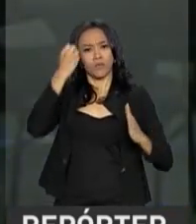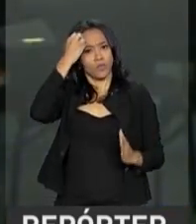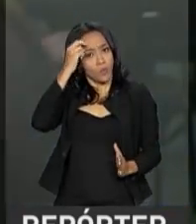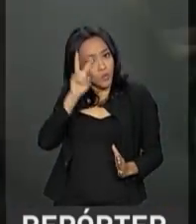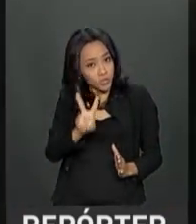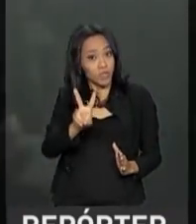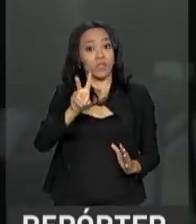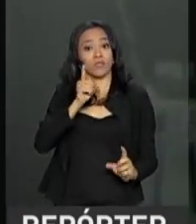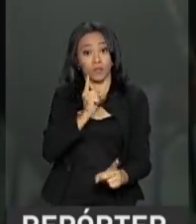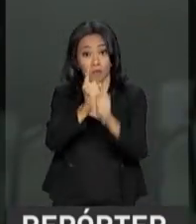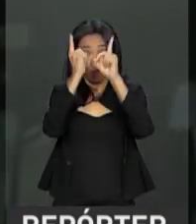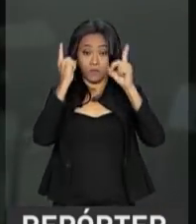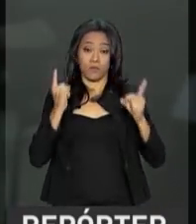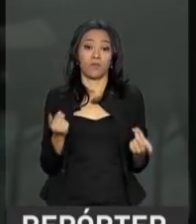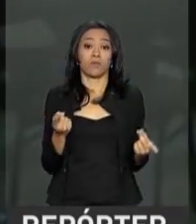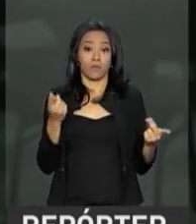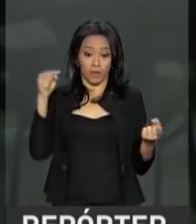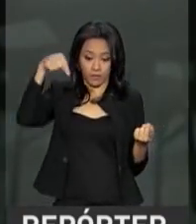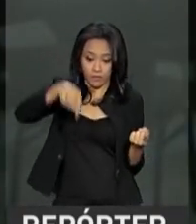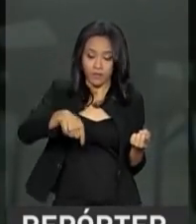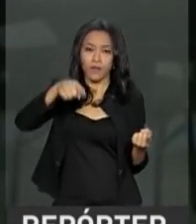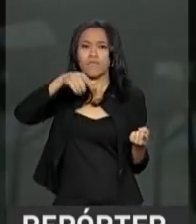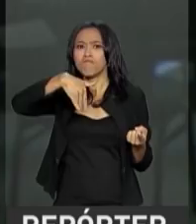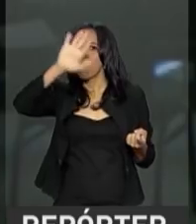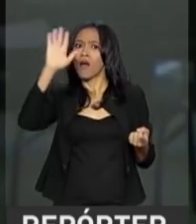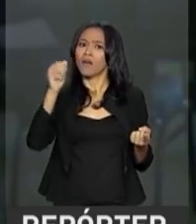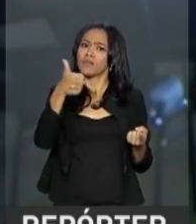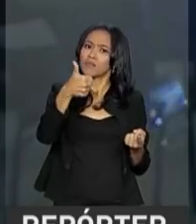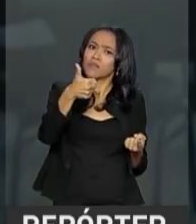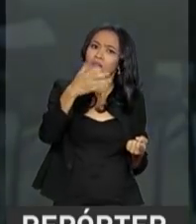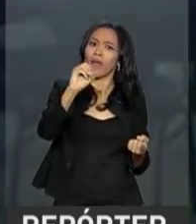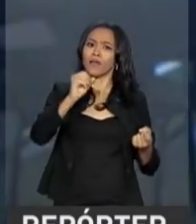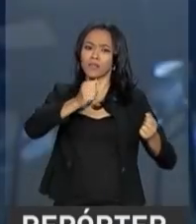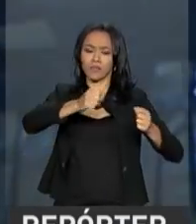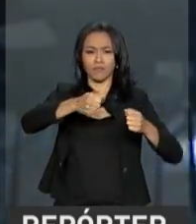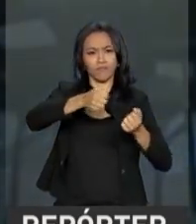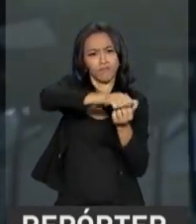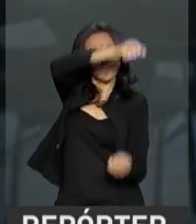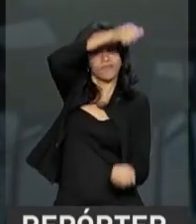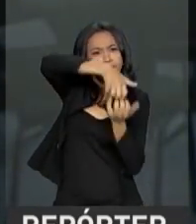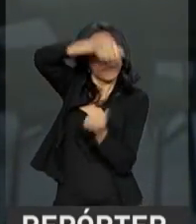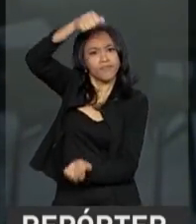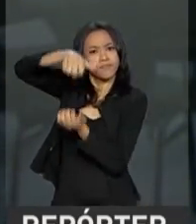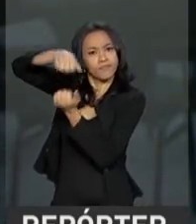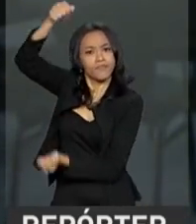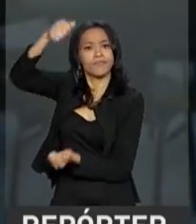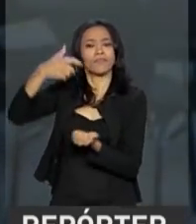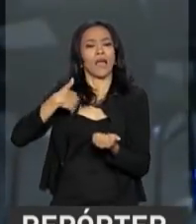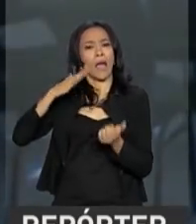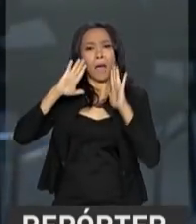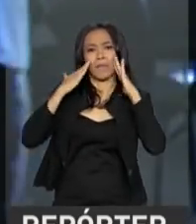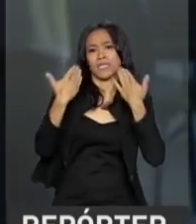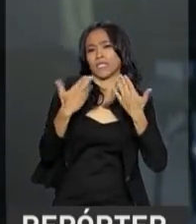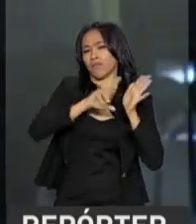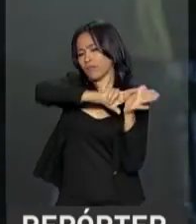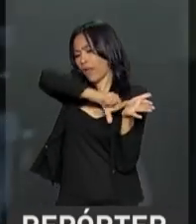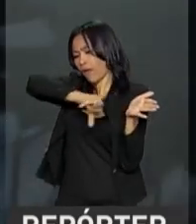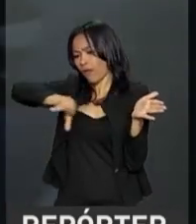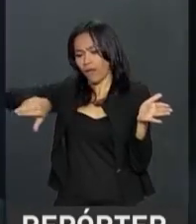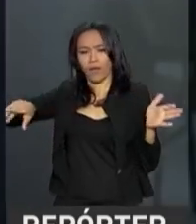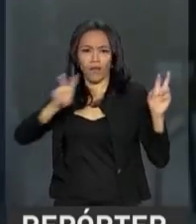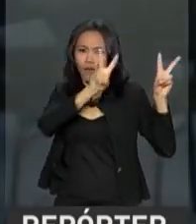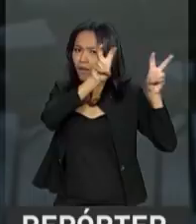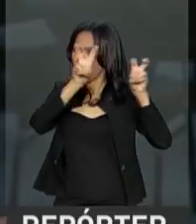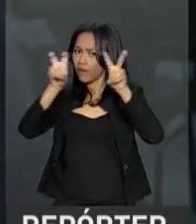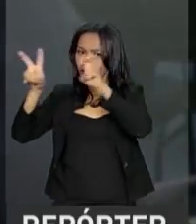de encontro, de evento, são mais de 10 painéis e sessões para discutir diversos temas, como, por exemplo,